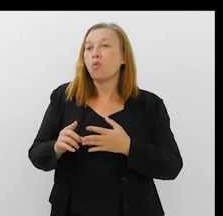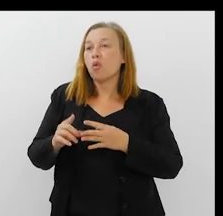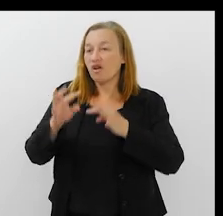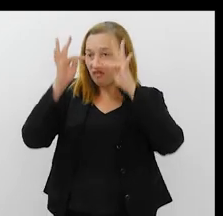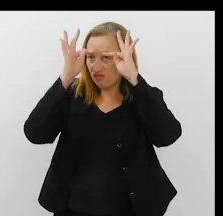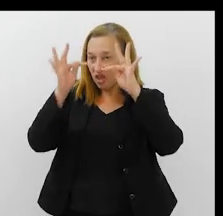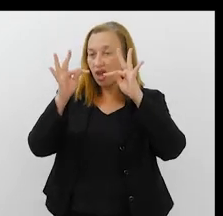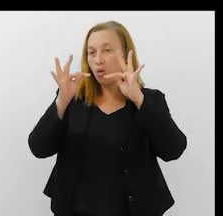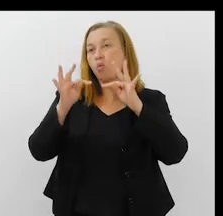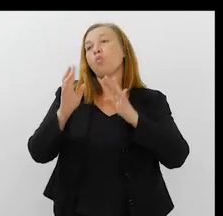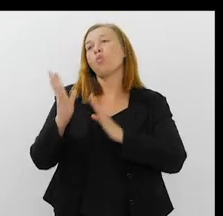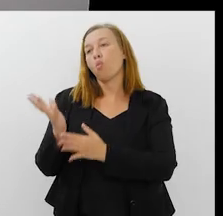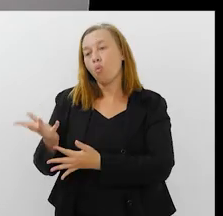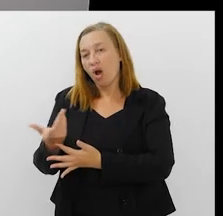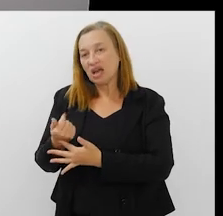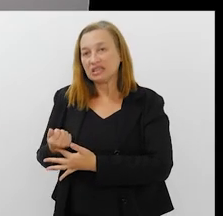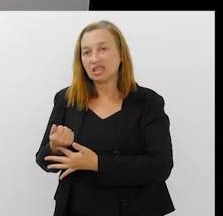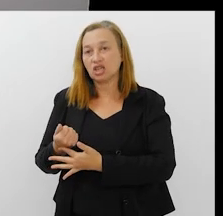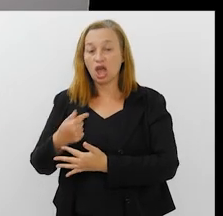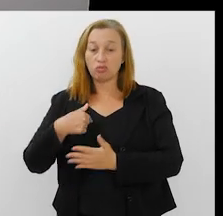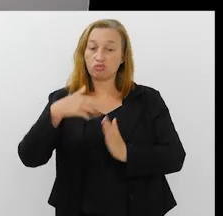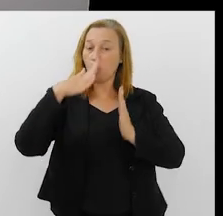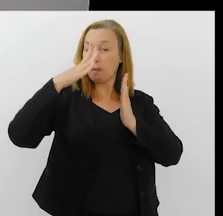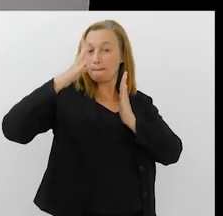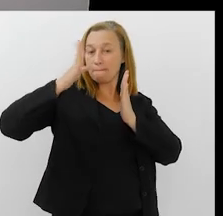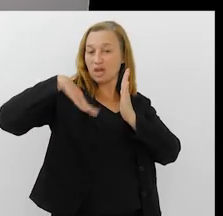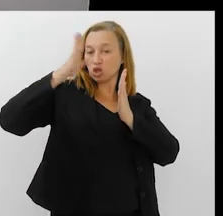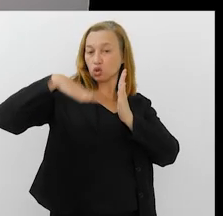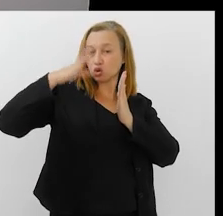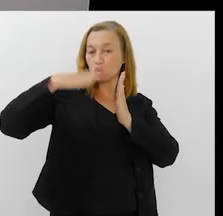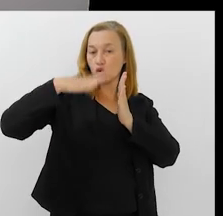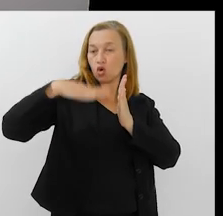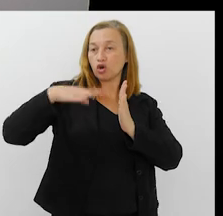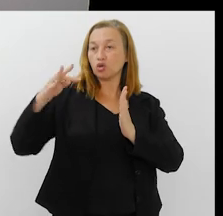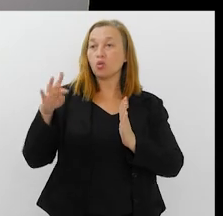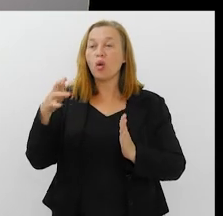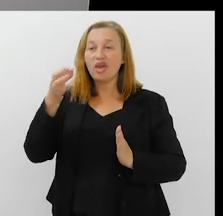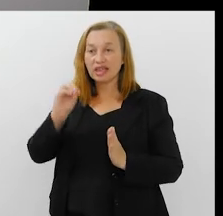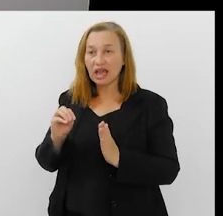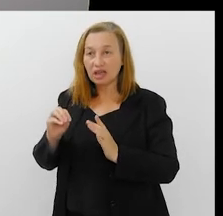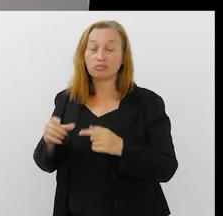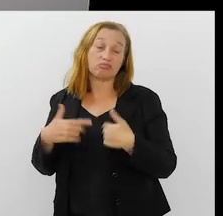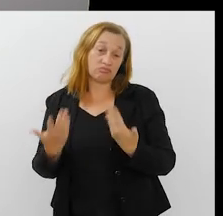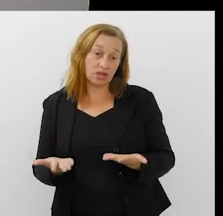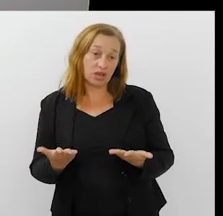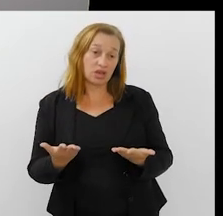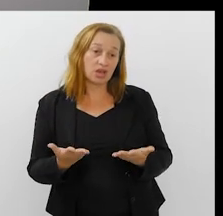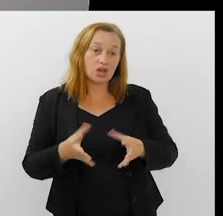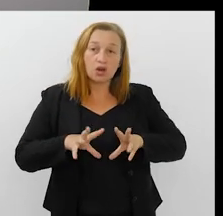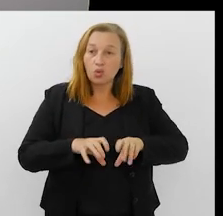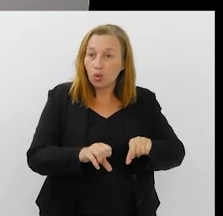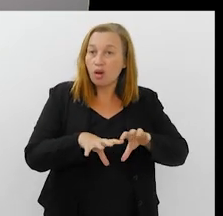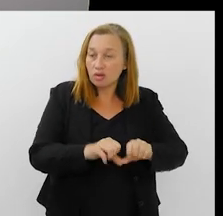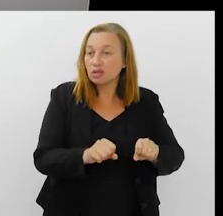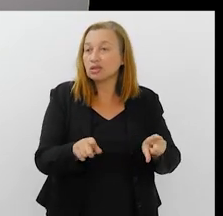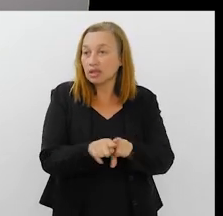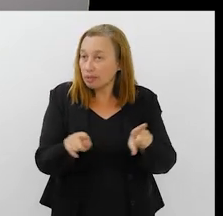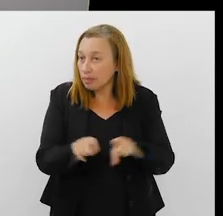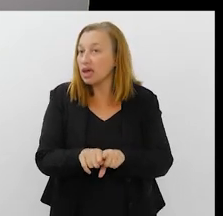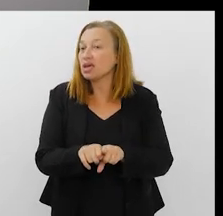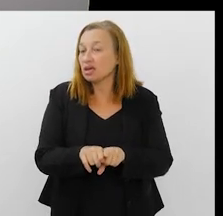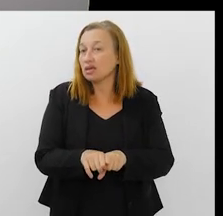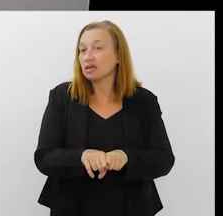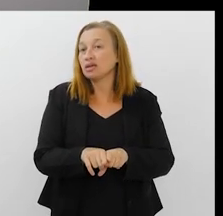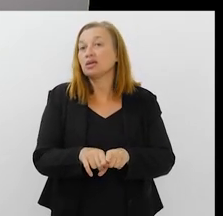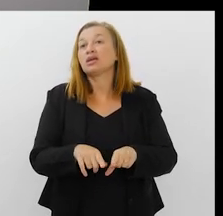artista. Não, eu sou o pintor do Renato Lages. Eu sou o escultor do Renato. E escultura também é uma coisa que vocês sempre trouxeram. Você